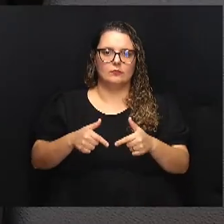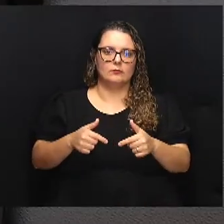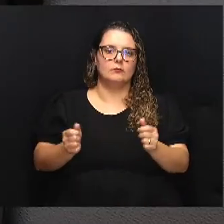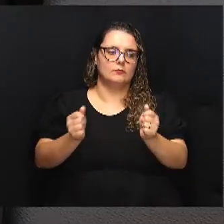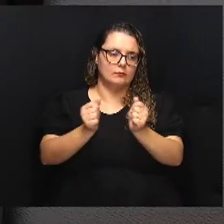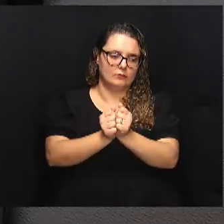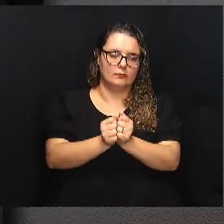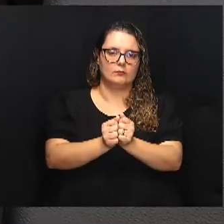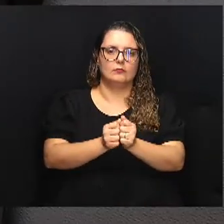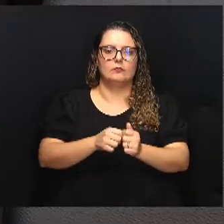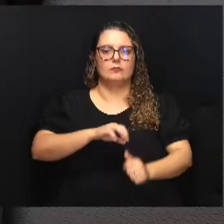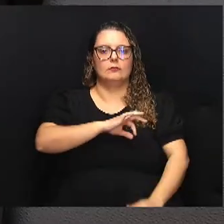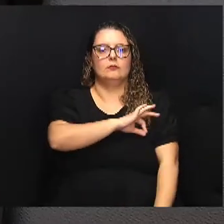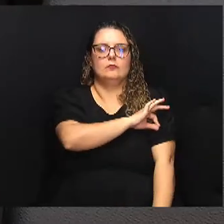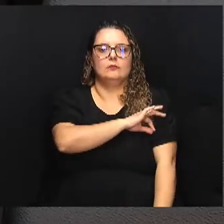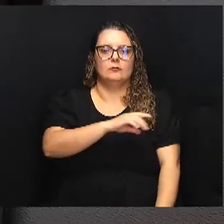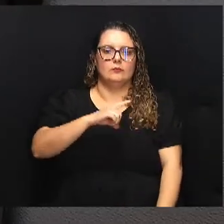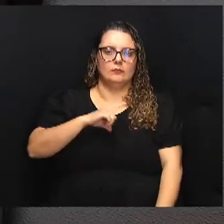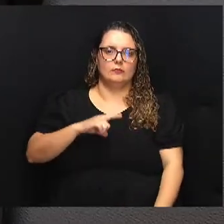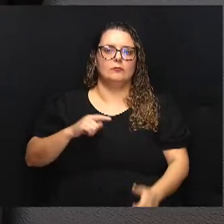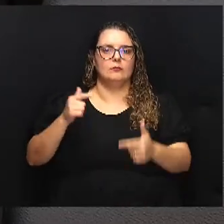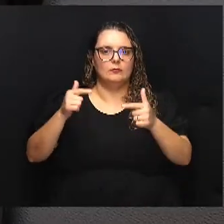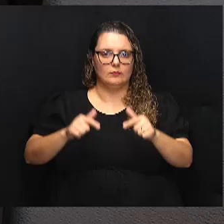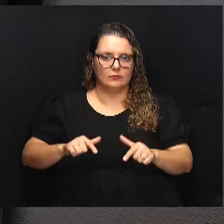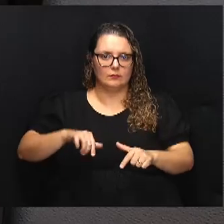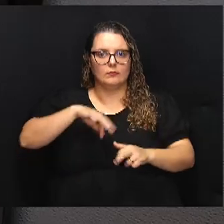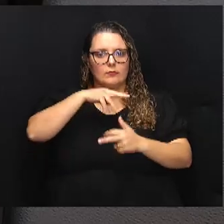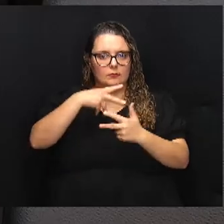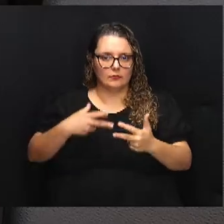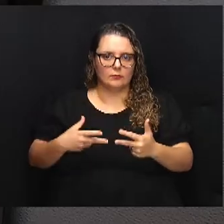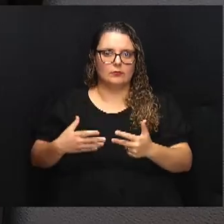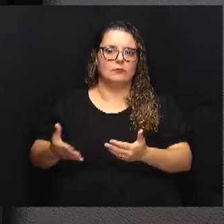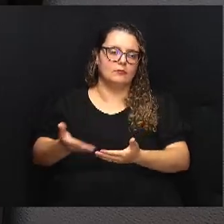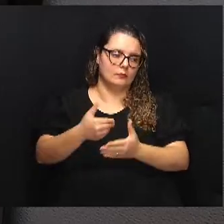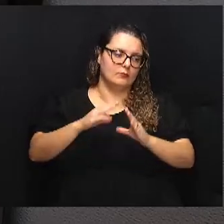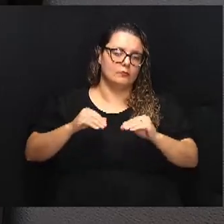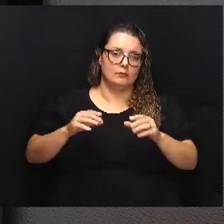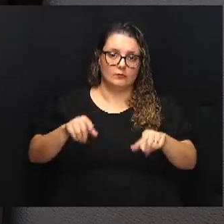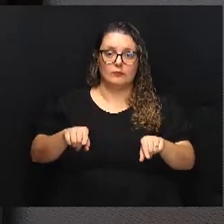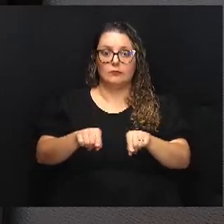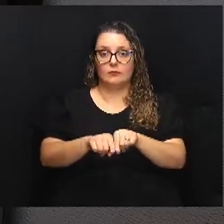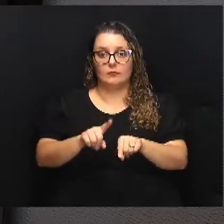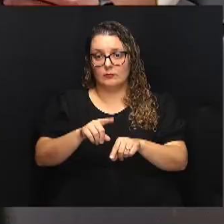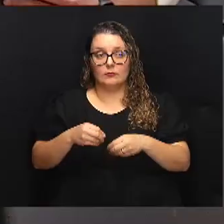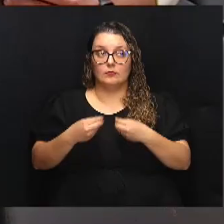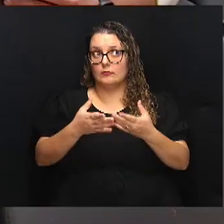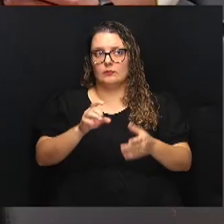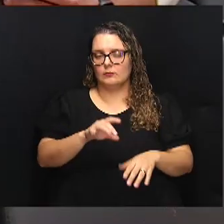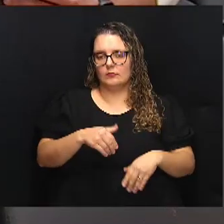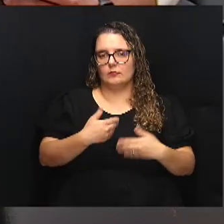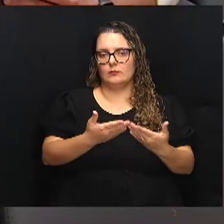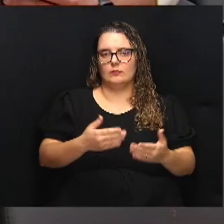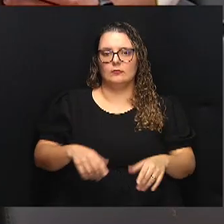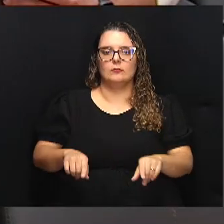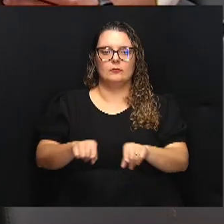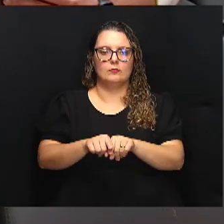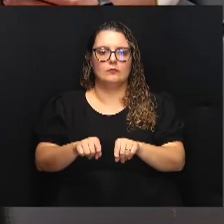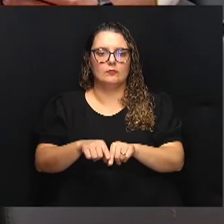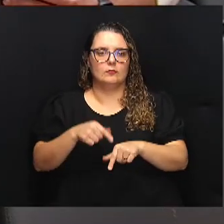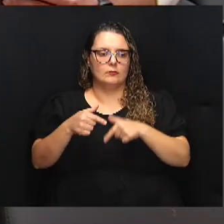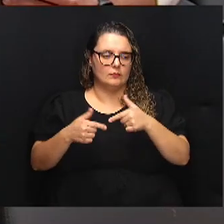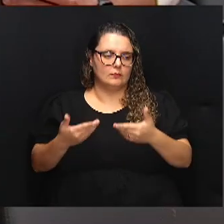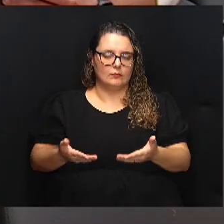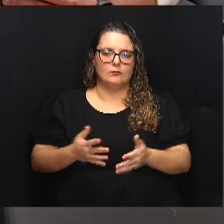à prefeitura, porque precisa ter um espaço para os animais, para acolher bem também, né? Basta só levar, né? Então, a gente está trabalhando nesse